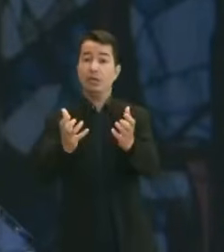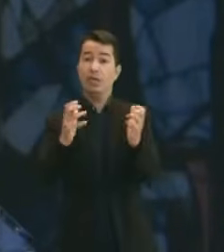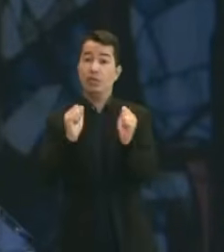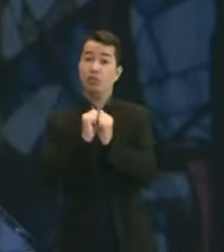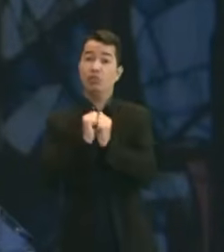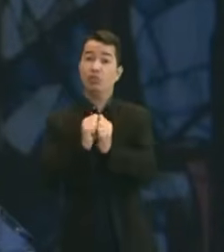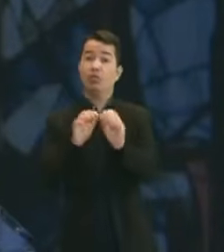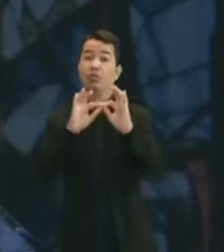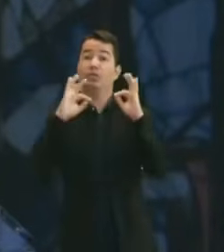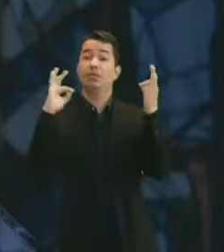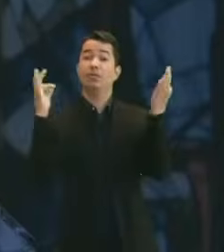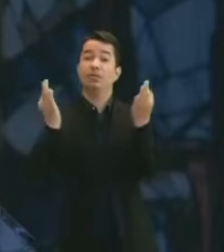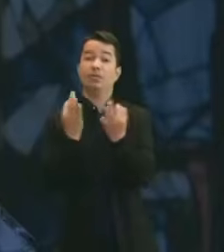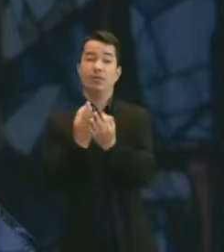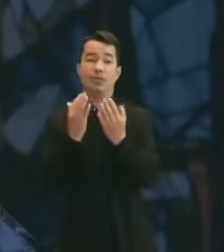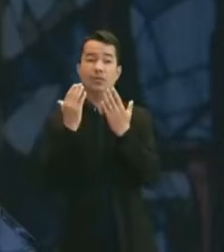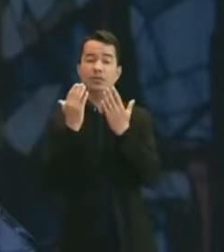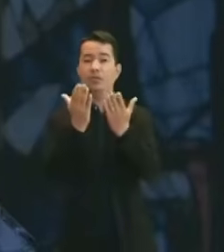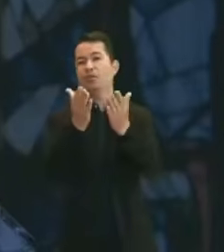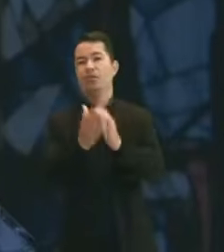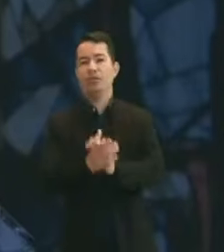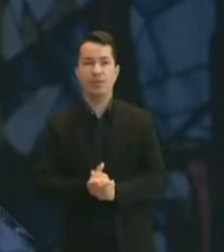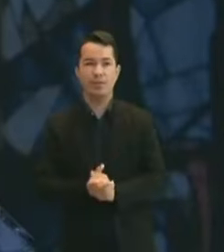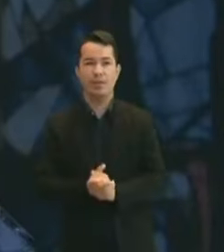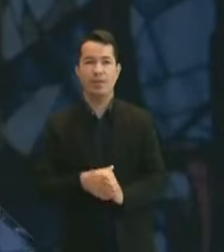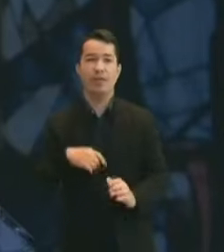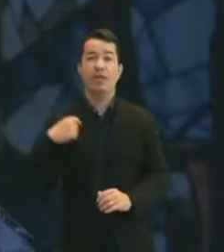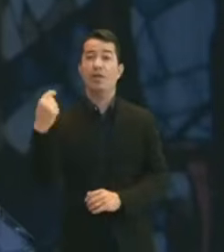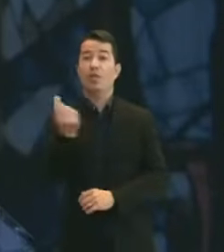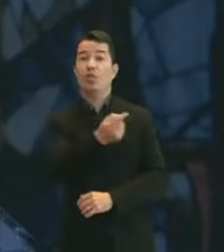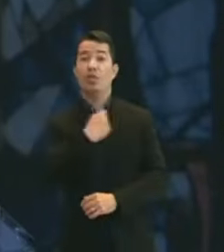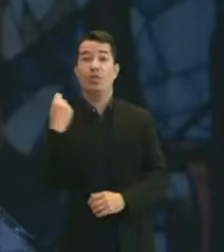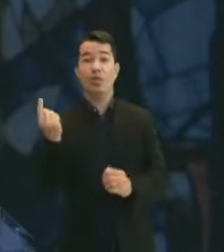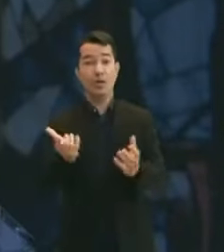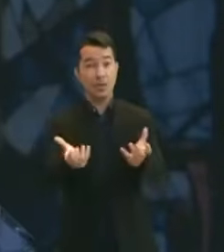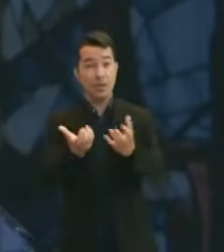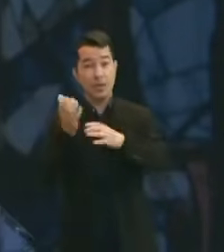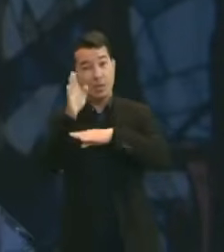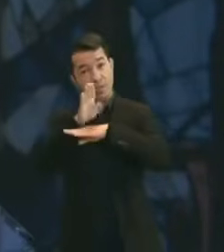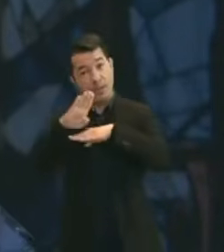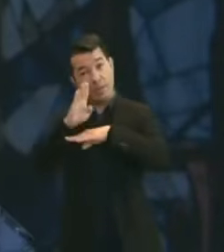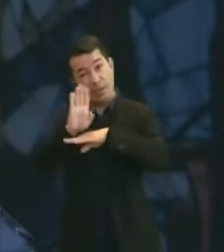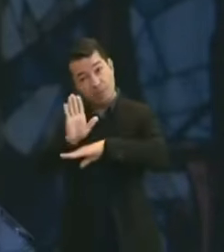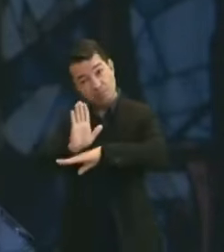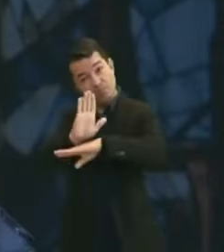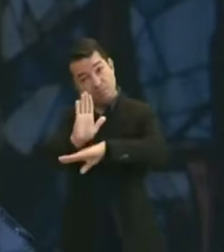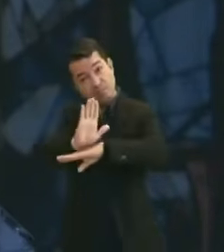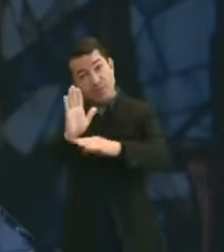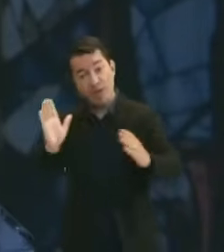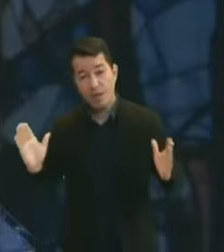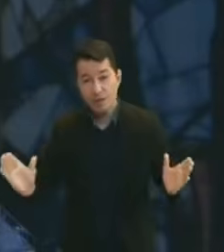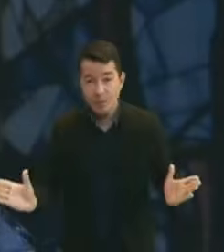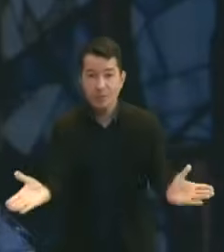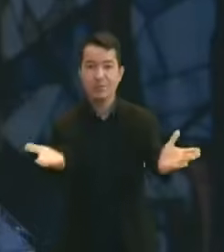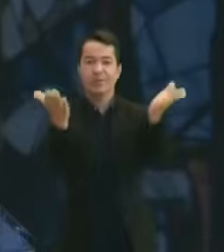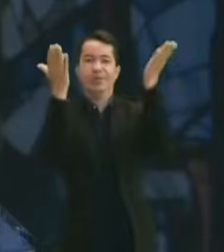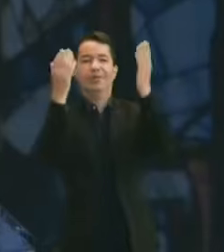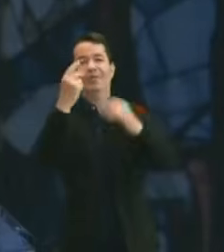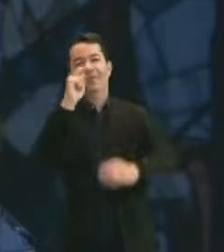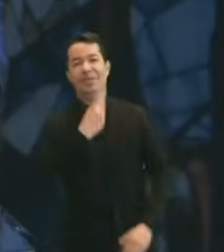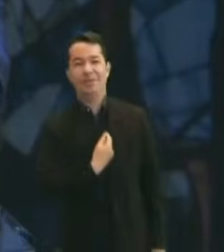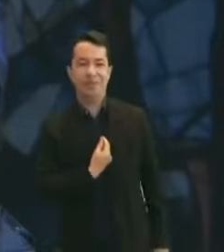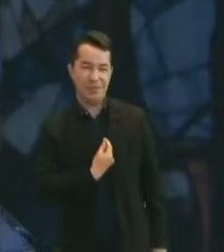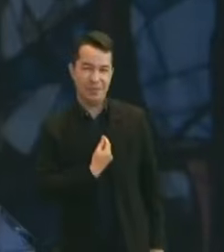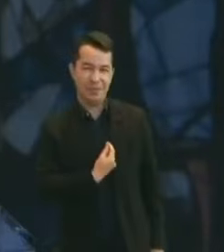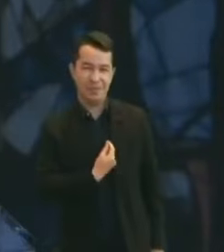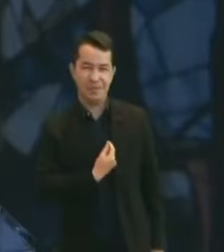decisão hoje, nós queremos ser Barnabés na sua vida. Nós queremos caminhar lado a lado com você. Eu quero pedir